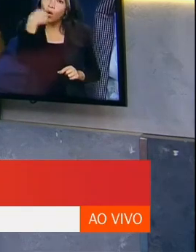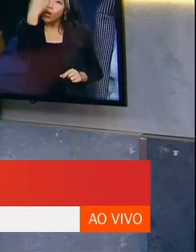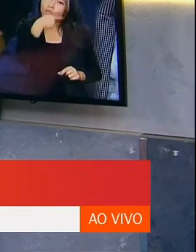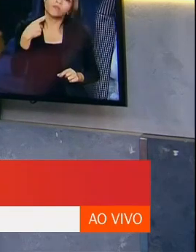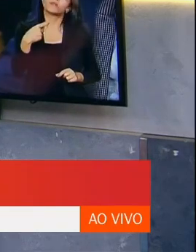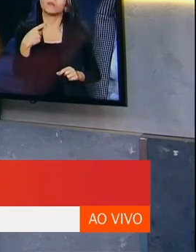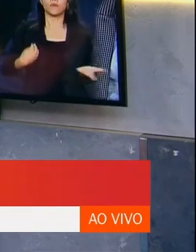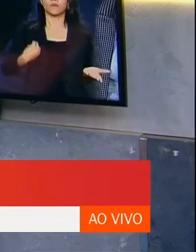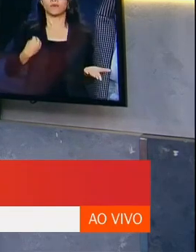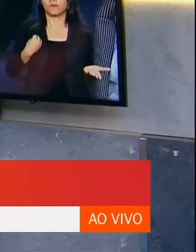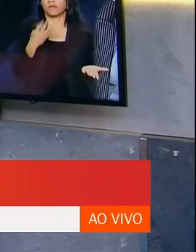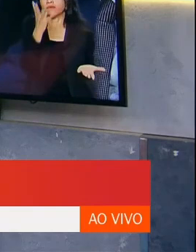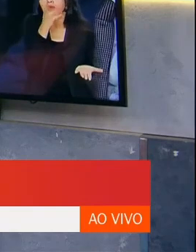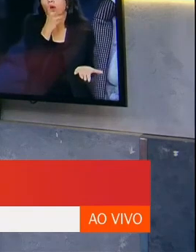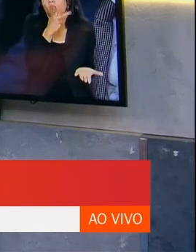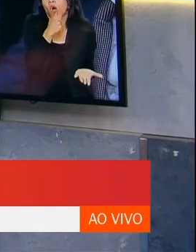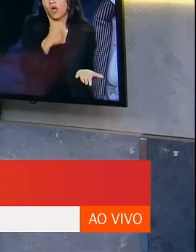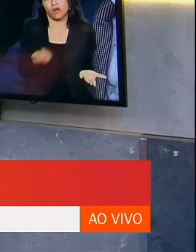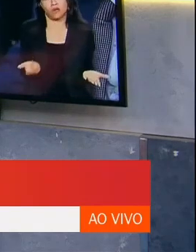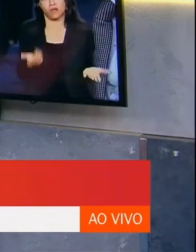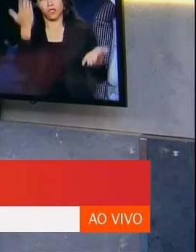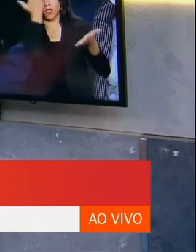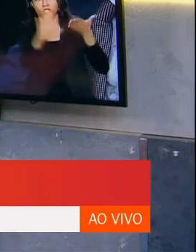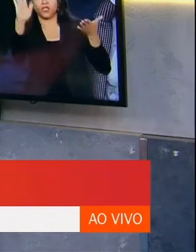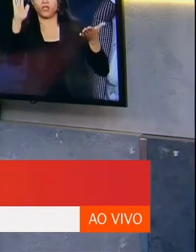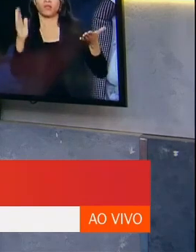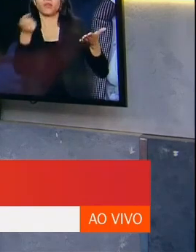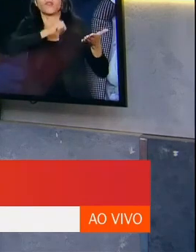dele em relação a essa regulamentação das redes sociais que está sendo tão discutida aqui no país.